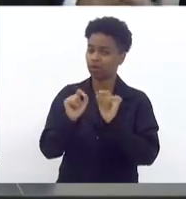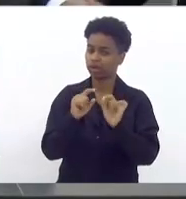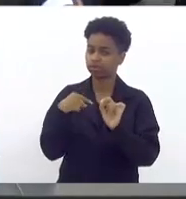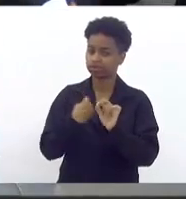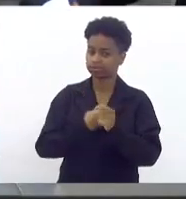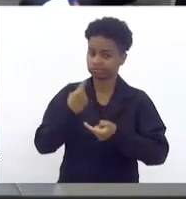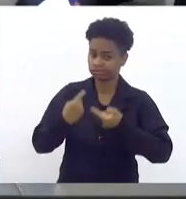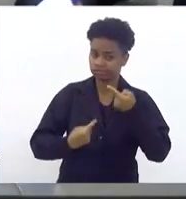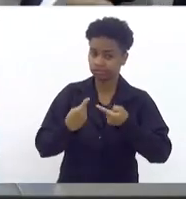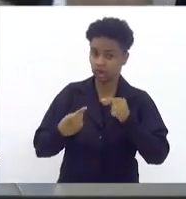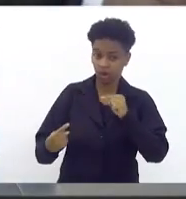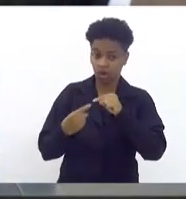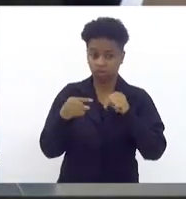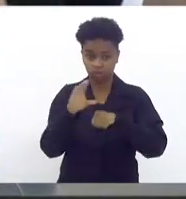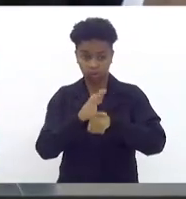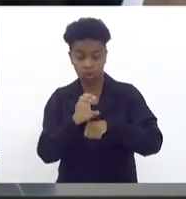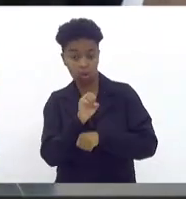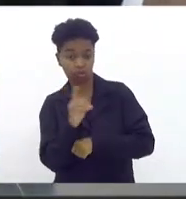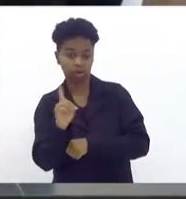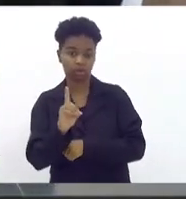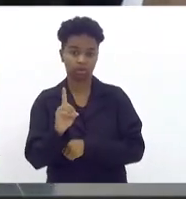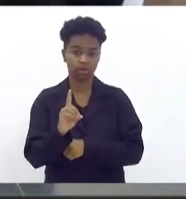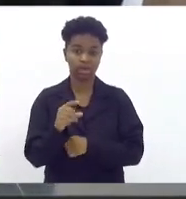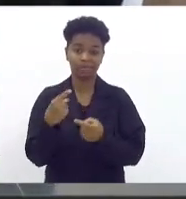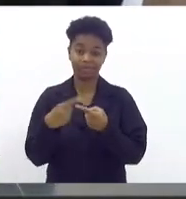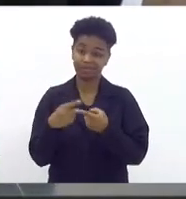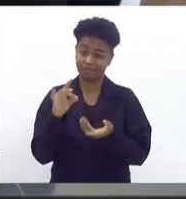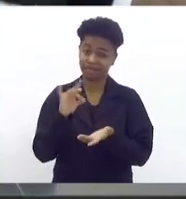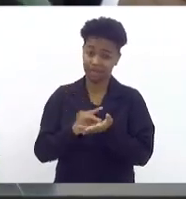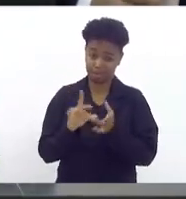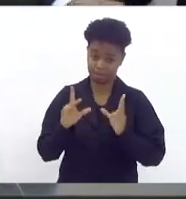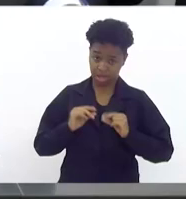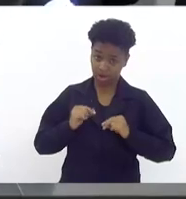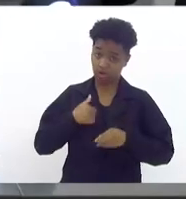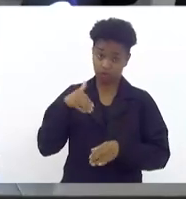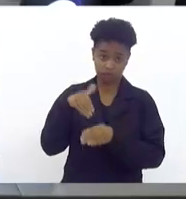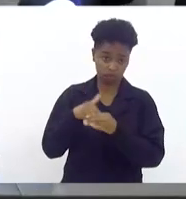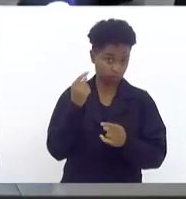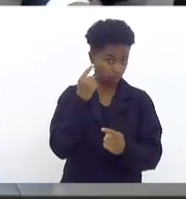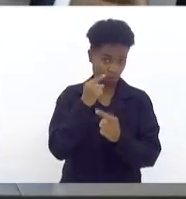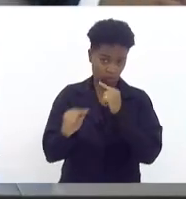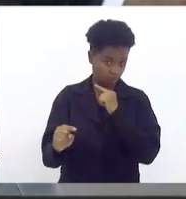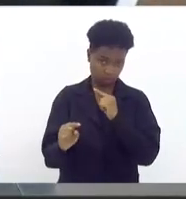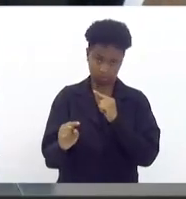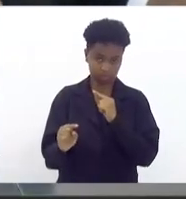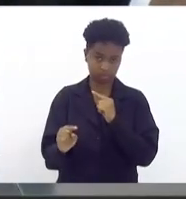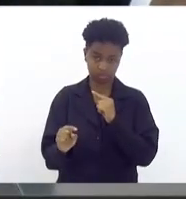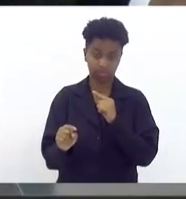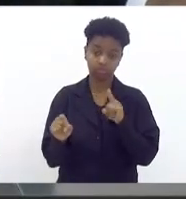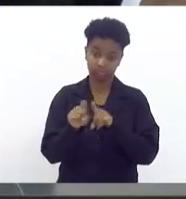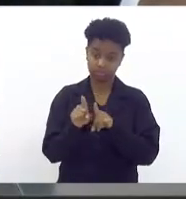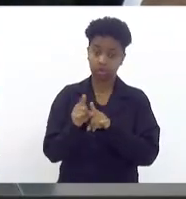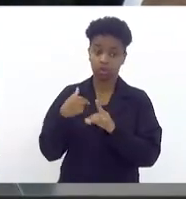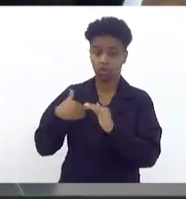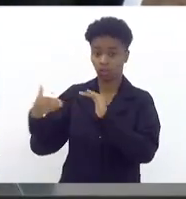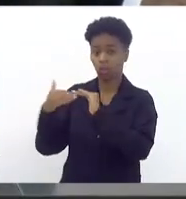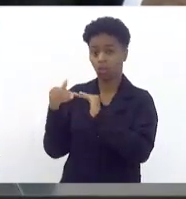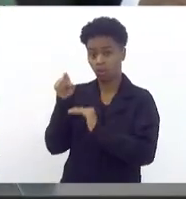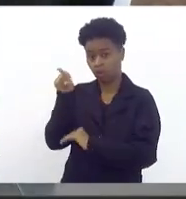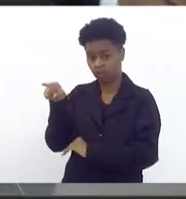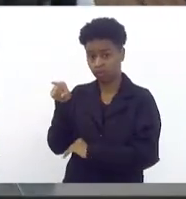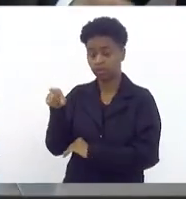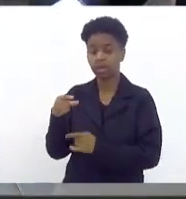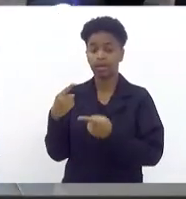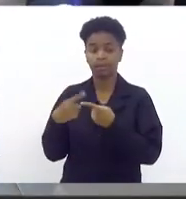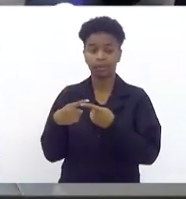discutir constitucionalidade e não mérito. Porque, de fato, no mérito terá o meu voto contrário a esse projeto e me filio ao entendimento de Vossa Excelência. Sob